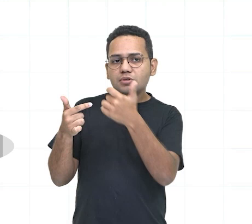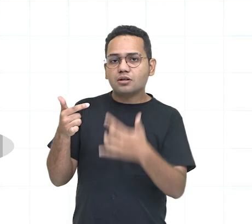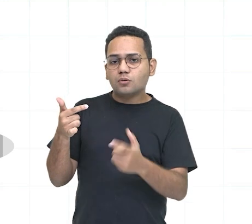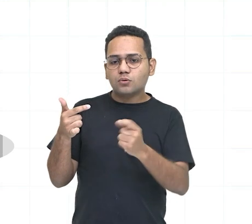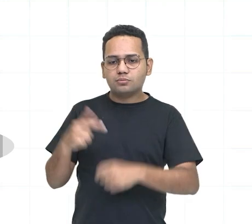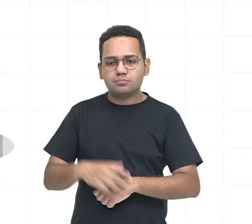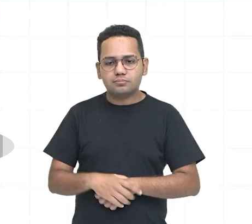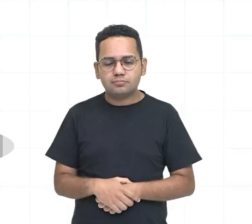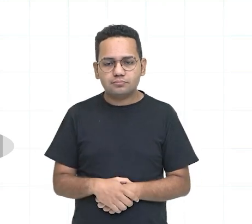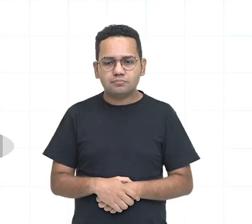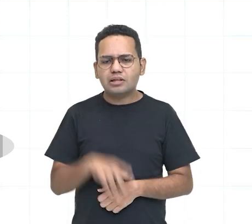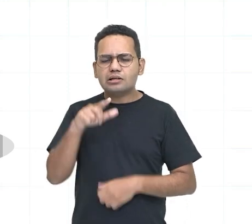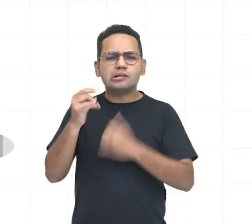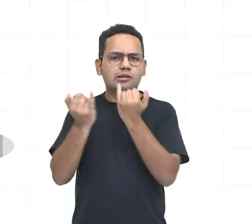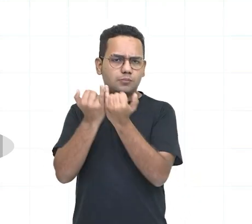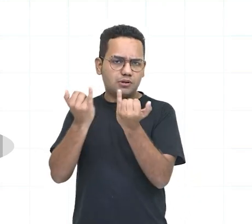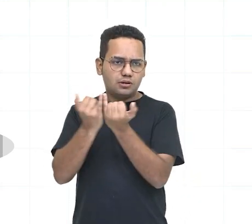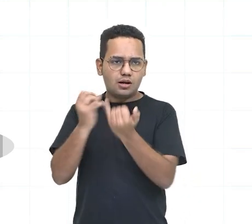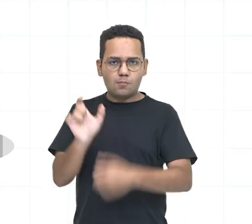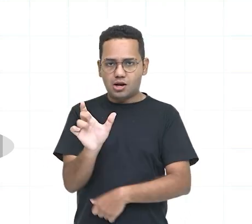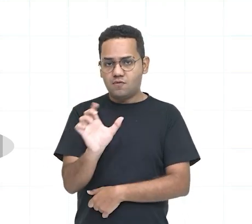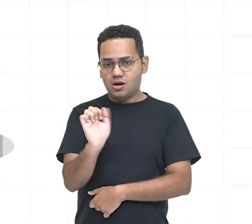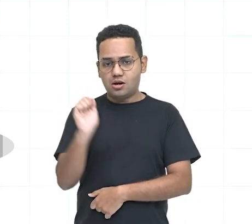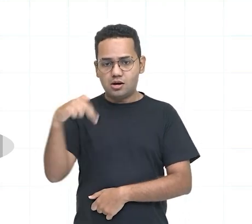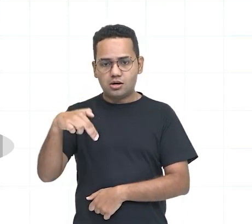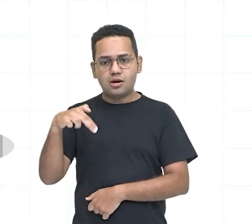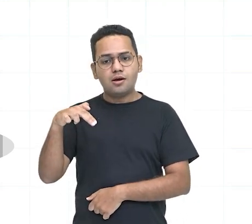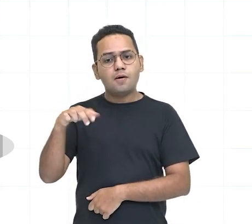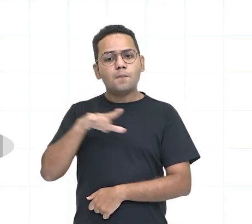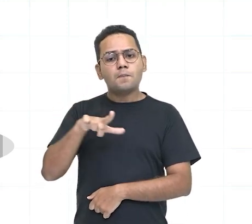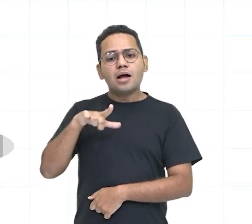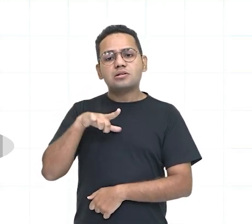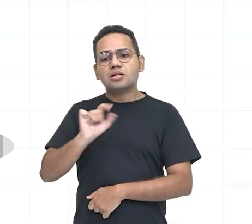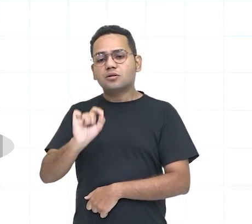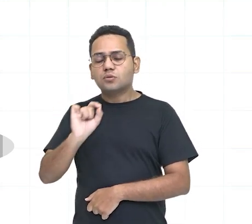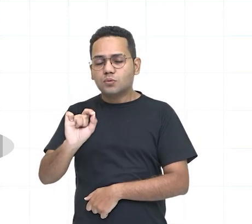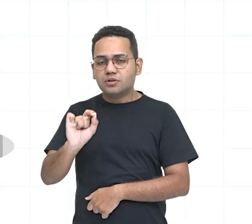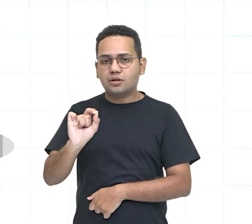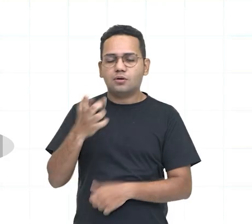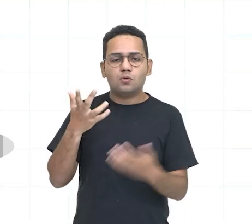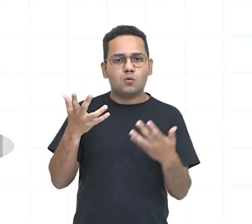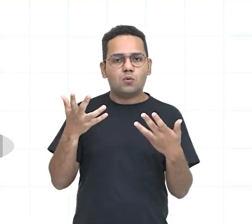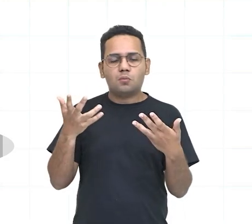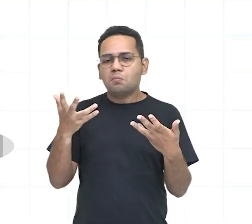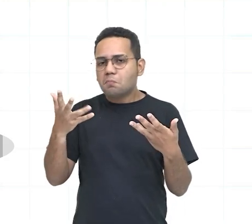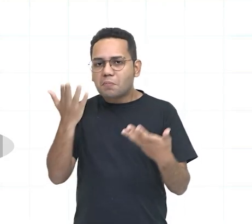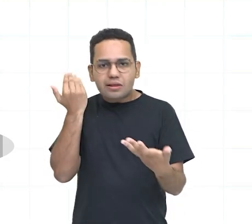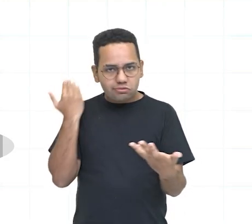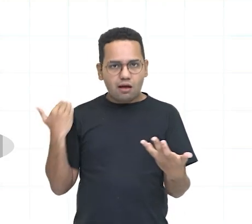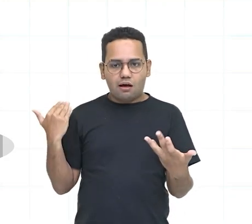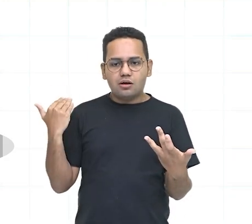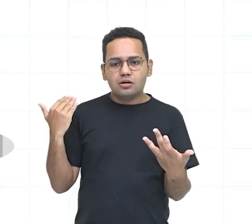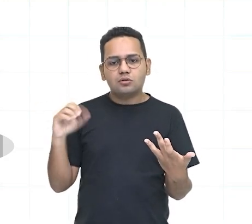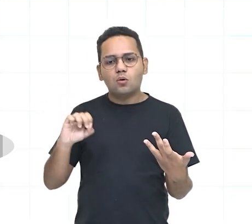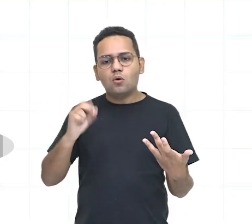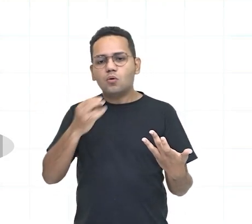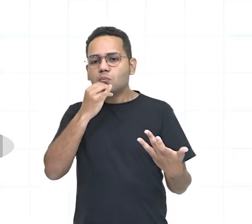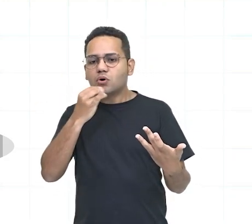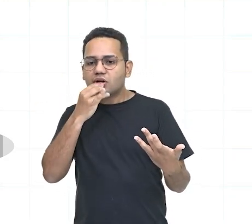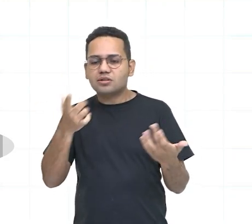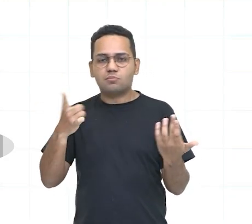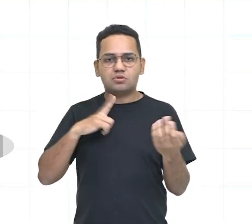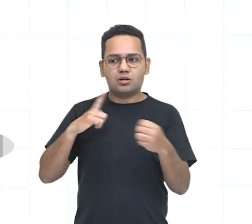porém frequentemente usado para expressar uma habilidade, né, o passado, uma forma polida ou